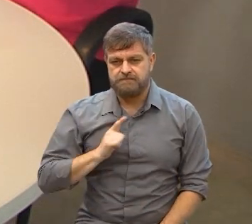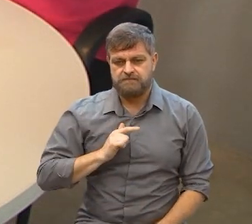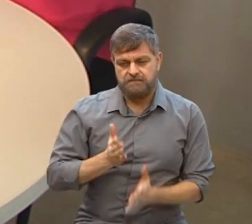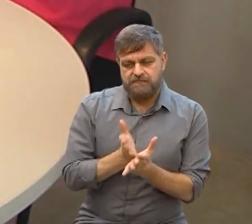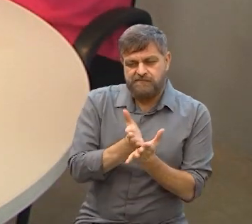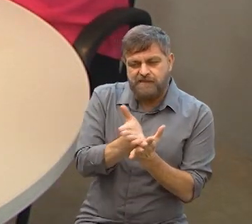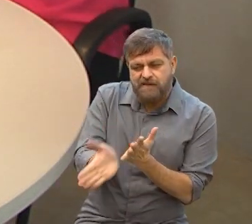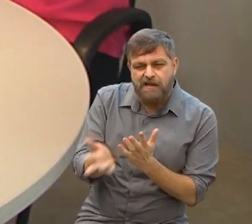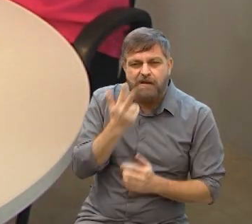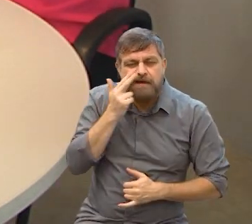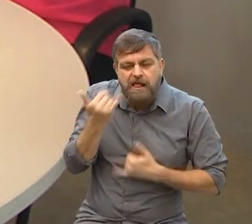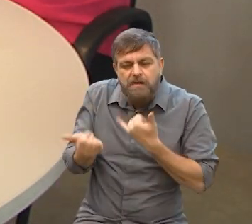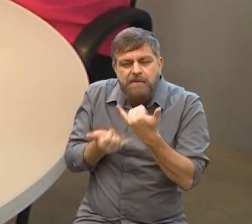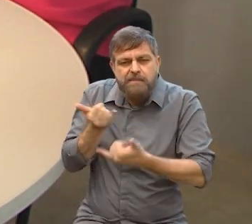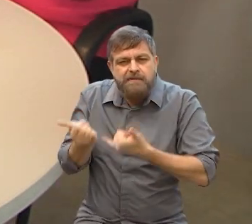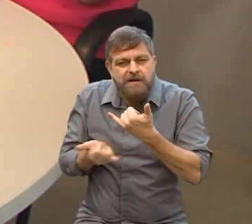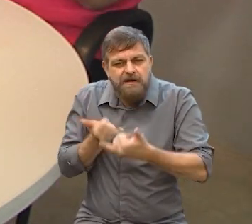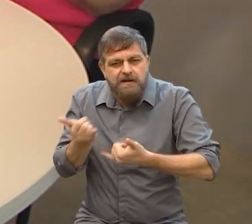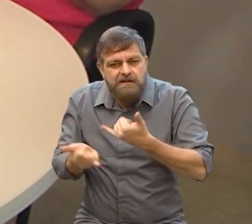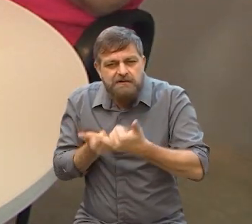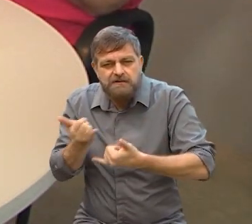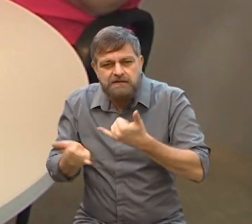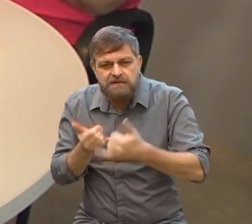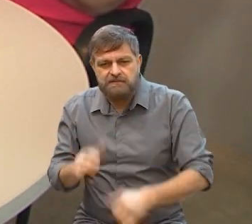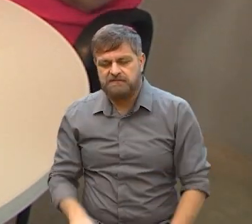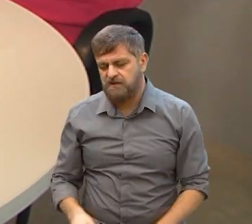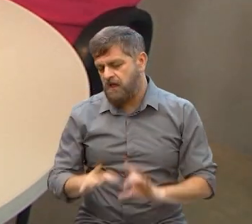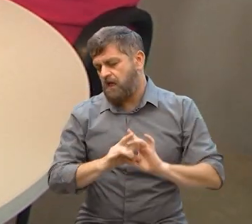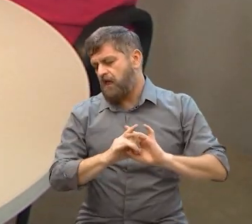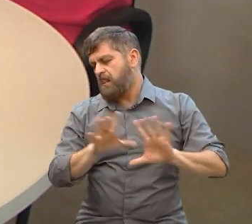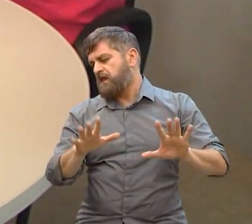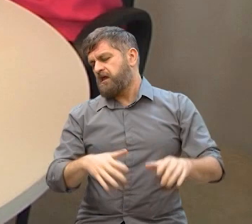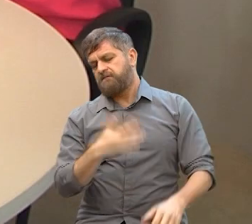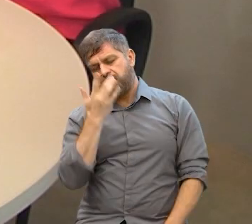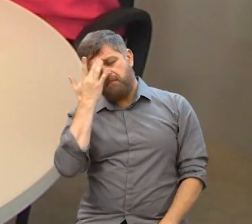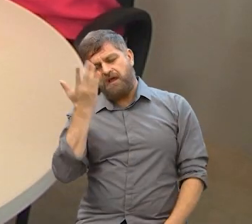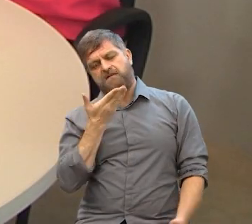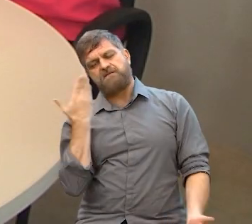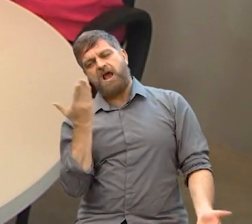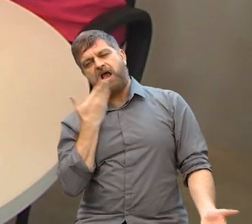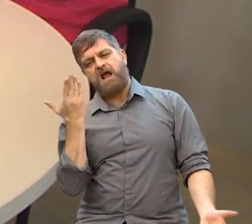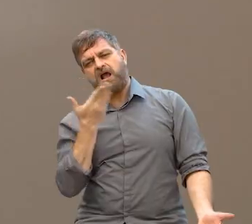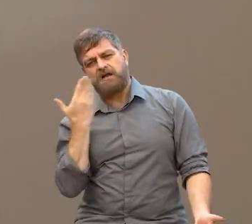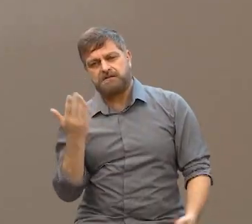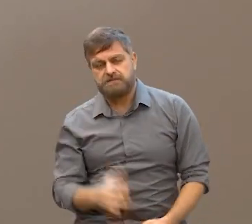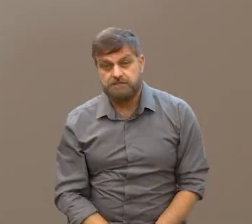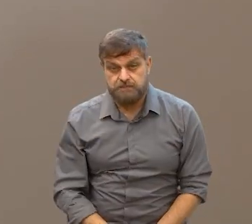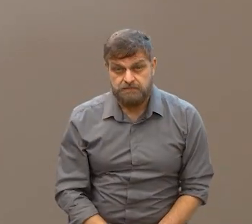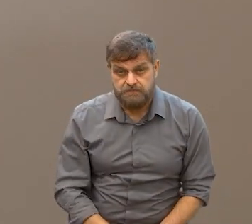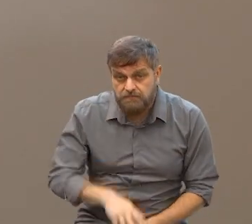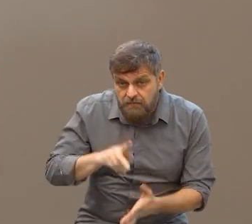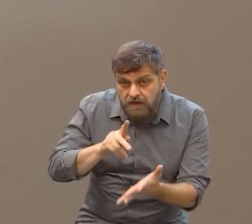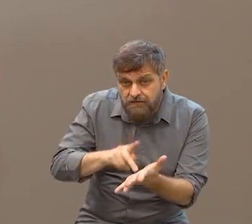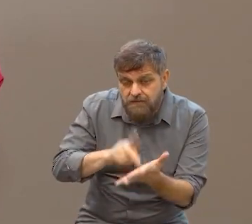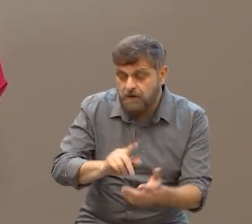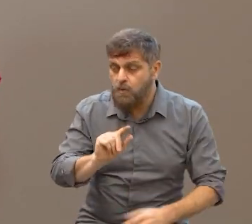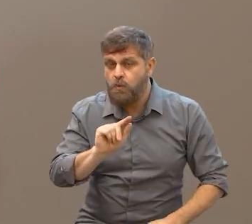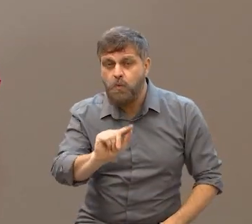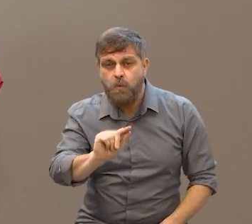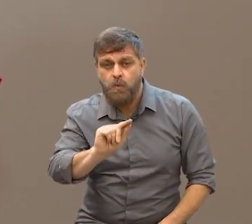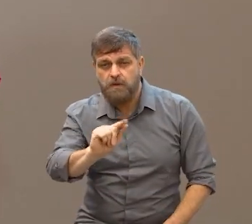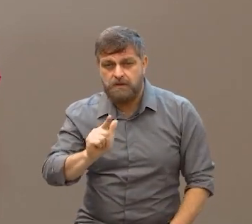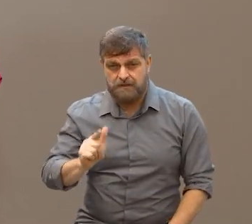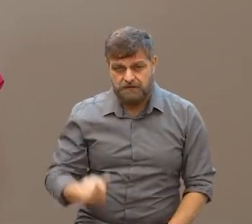uma brincadeira. Isso. Deixando muito solto. E eu tô deixando muito solto. Mas a verdade é